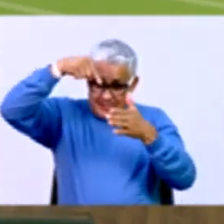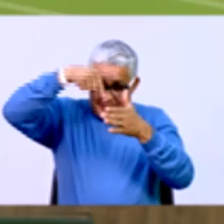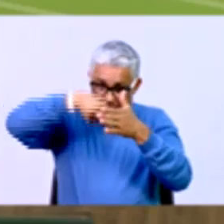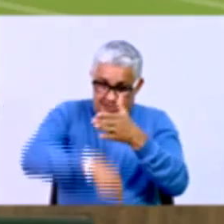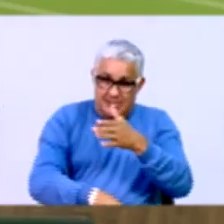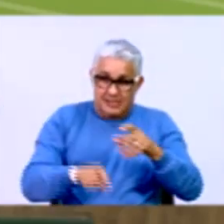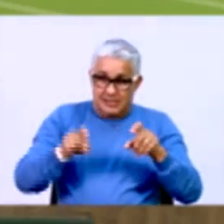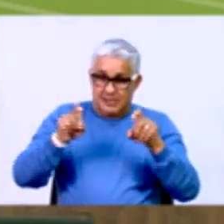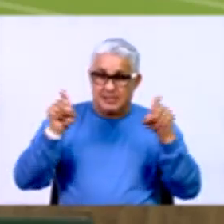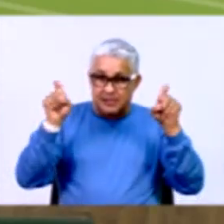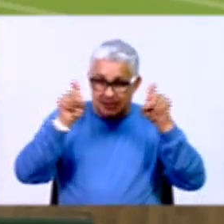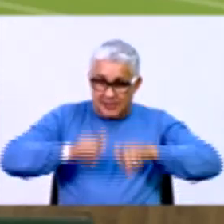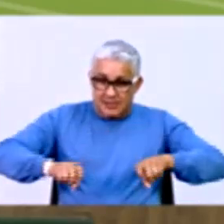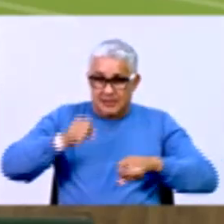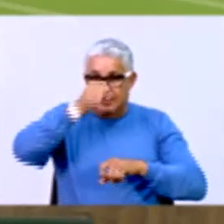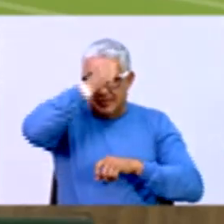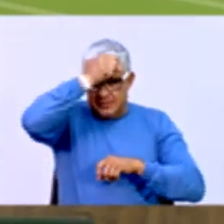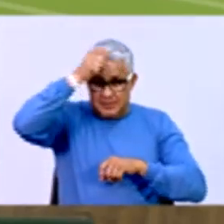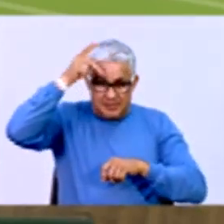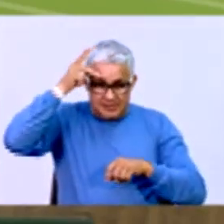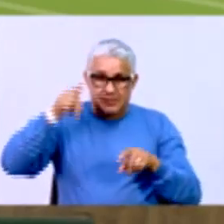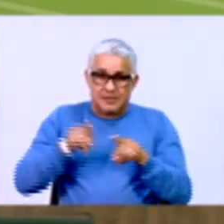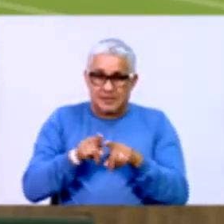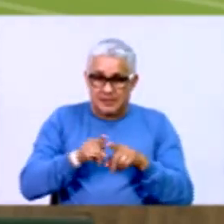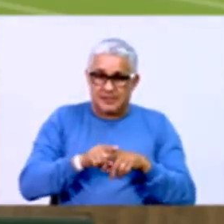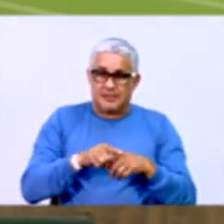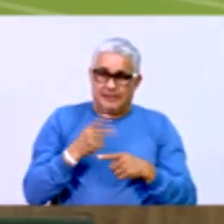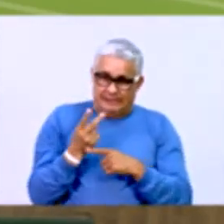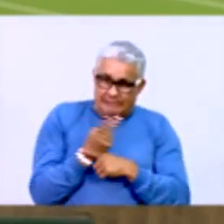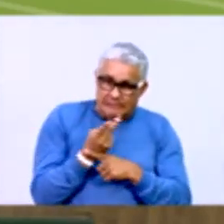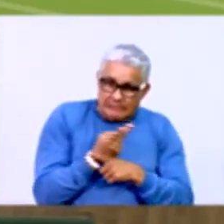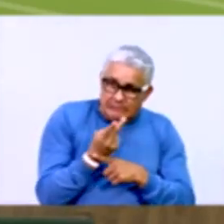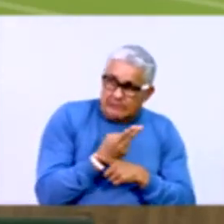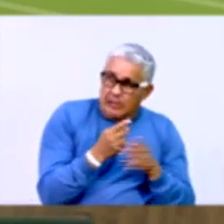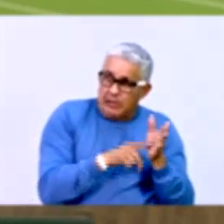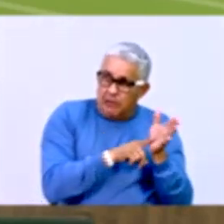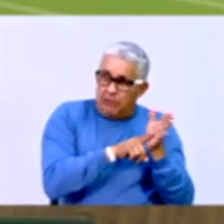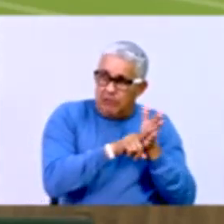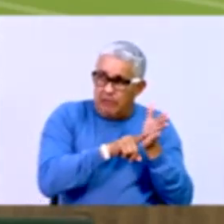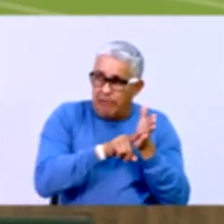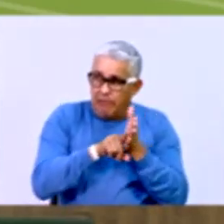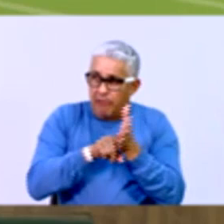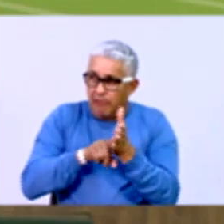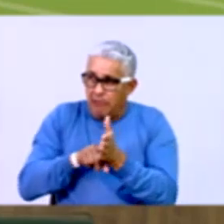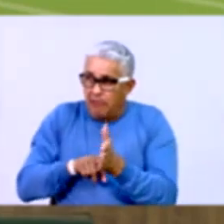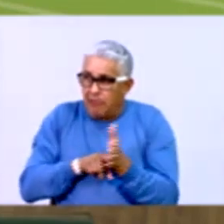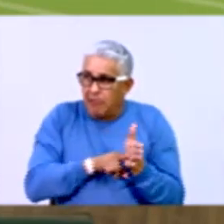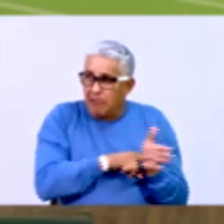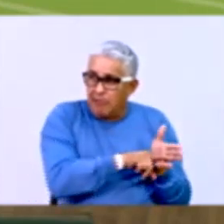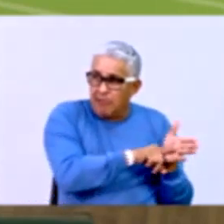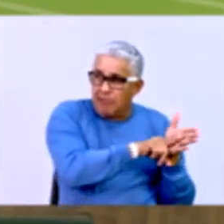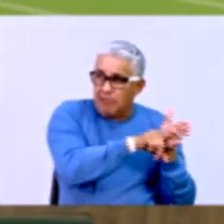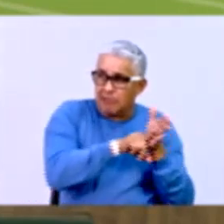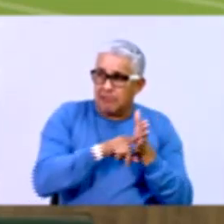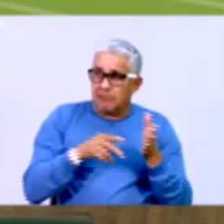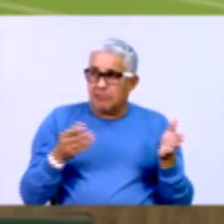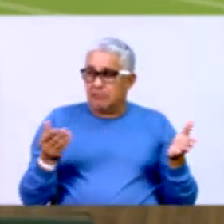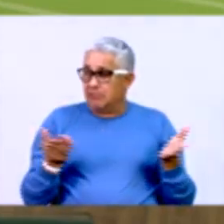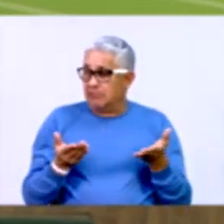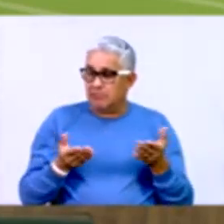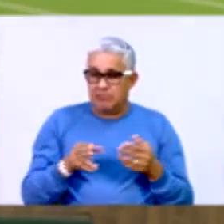das prefeituras, das fundações, ele vasculha, verifica quais são os... E o auditor, basicamente,